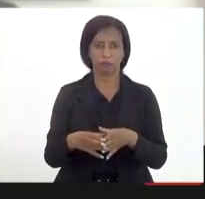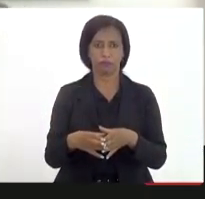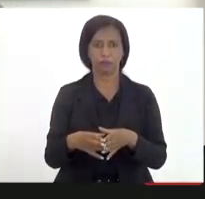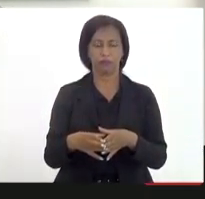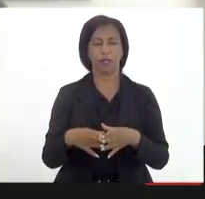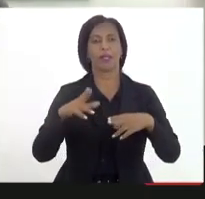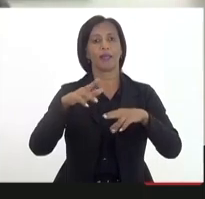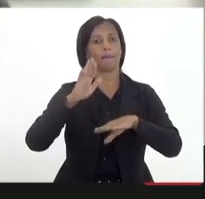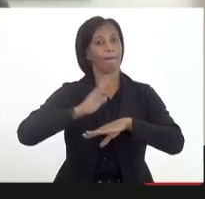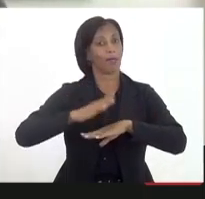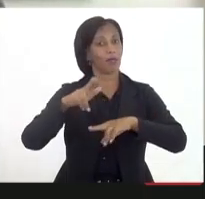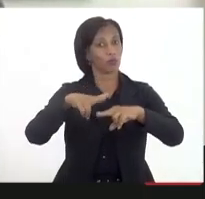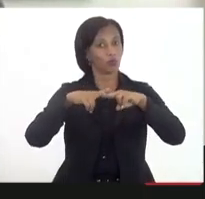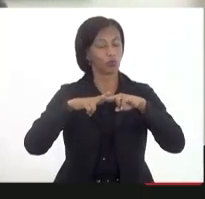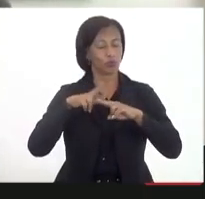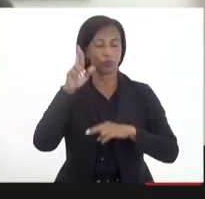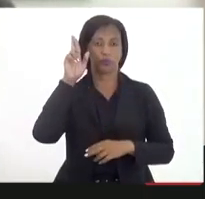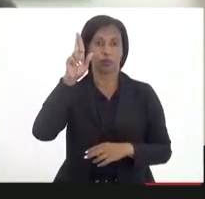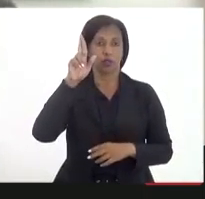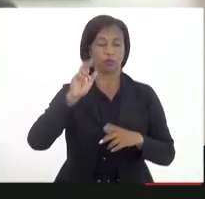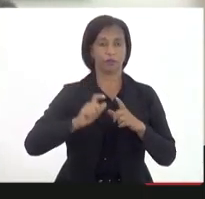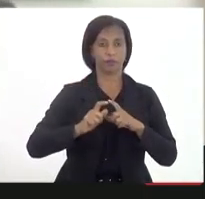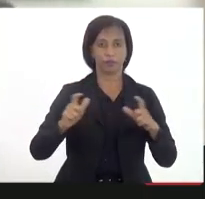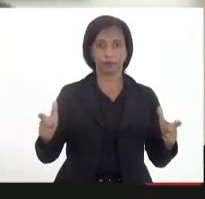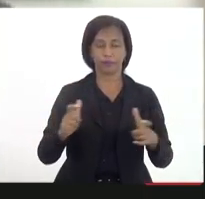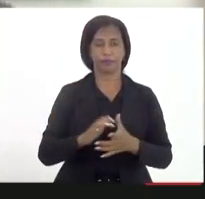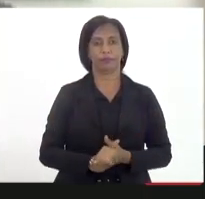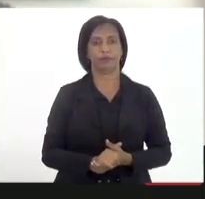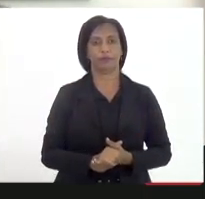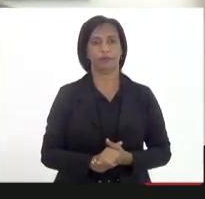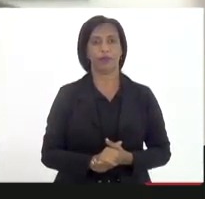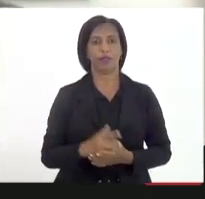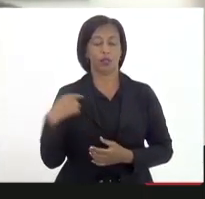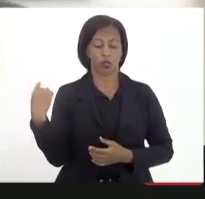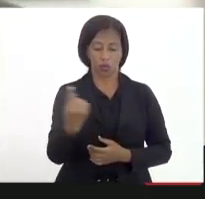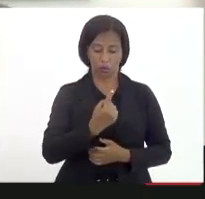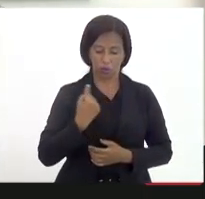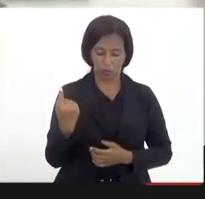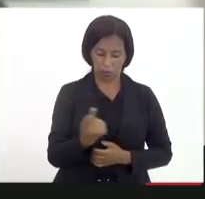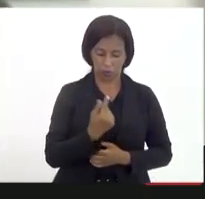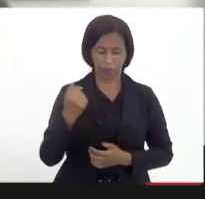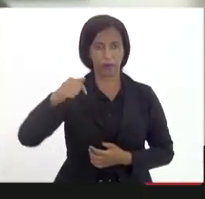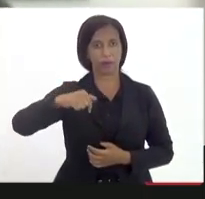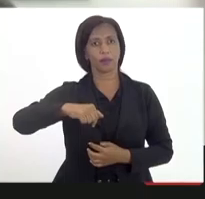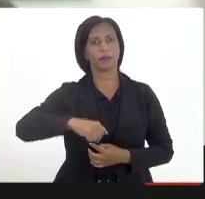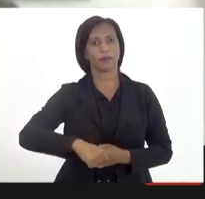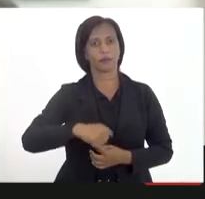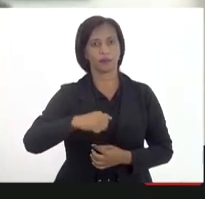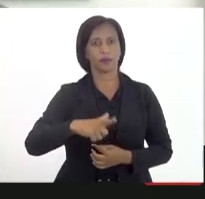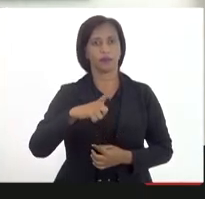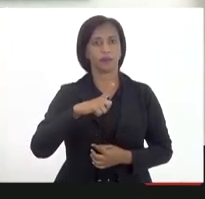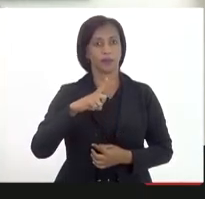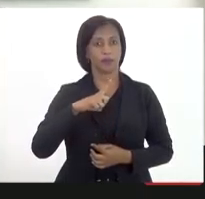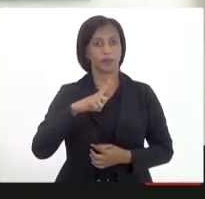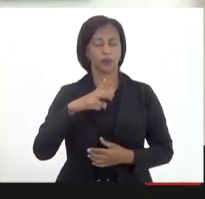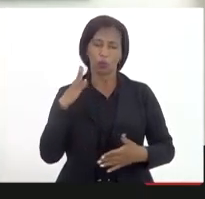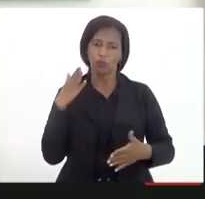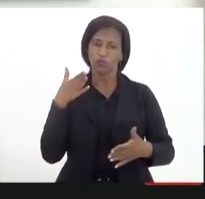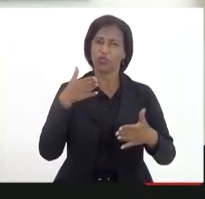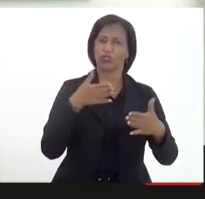é só um motivo de uma responsabilidade muito grande sobretudo Nossa aqui que somos agentes envolvidos